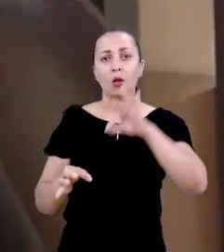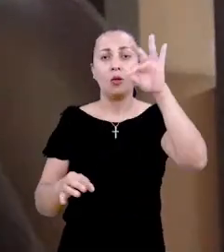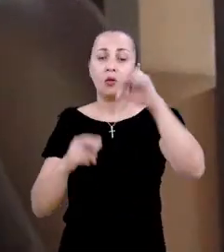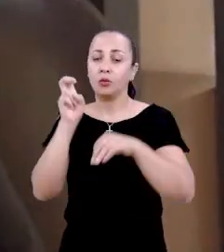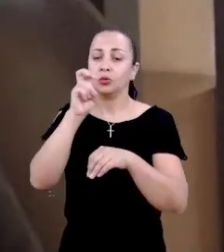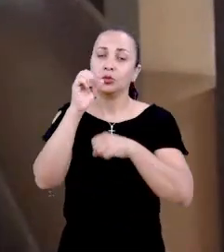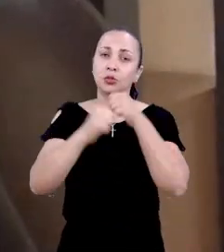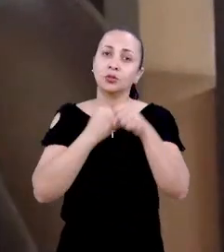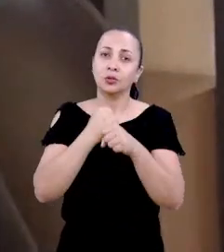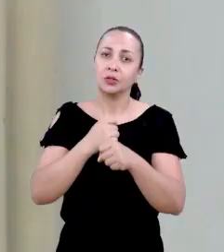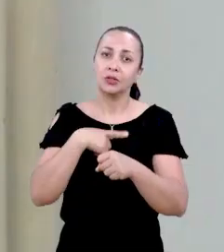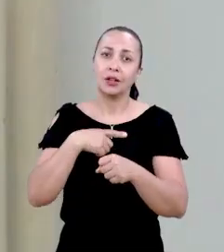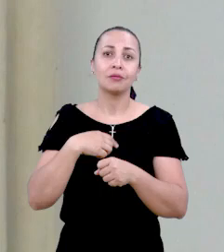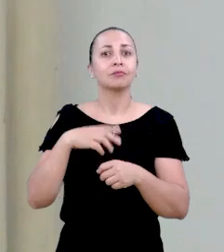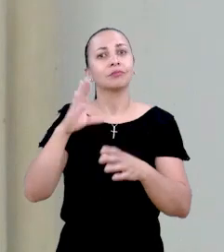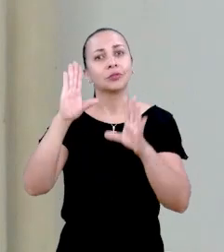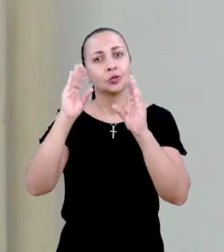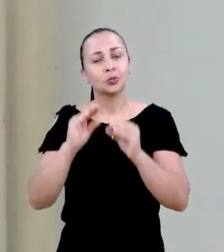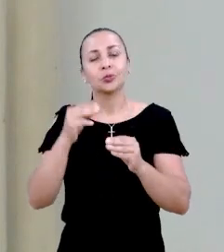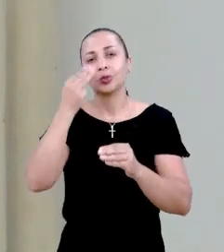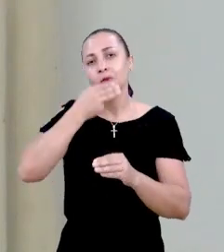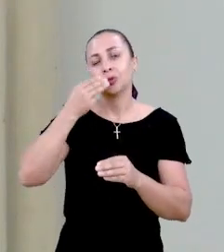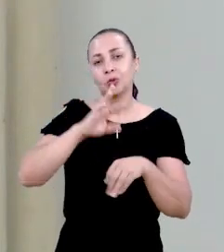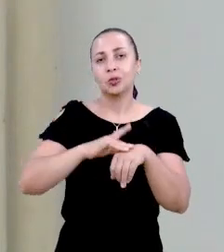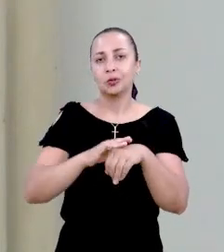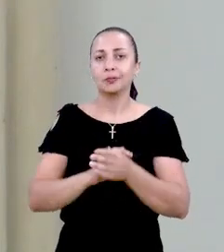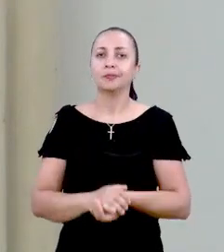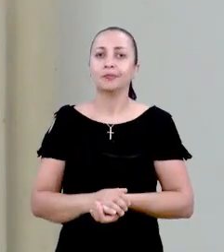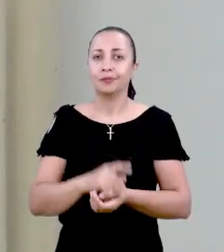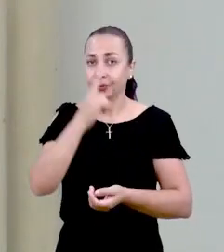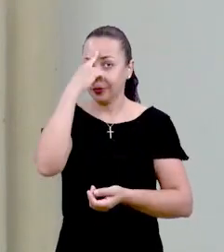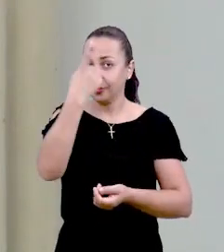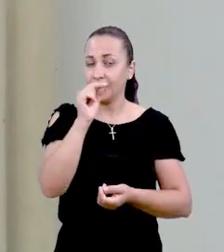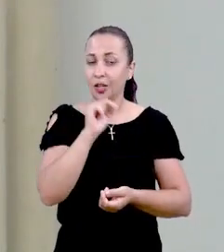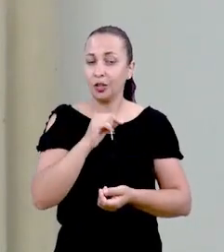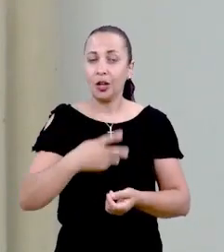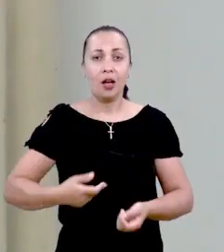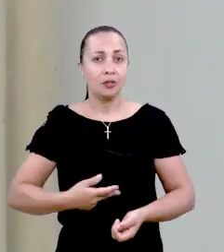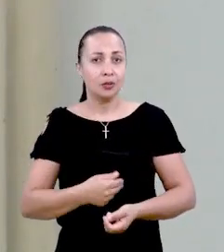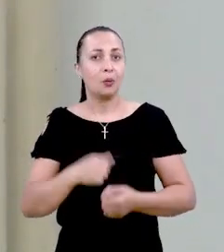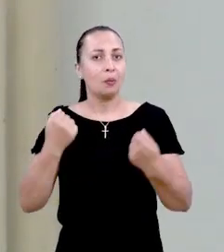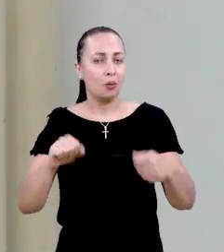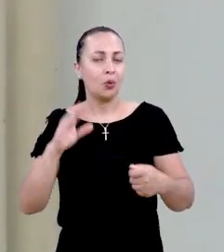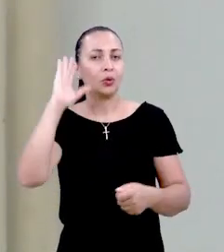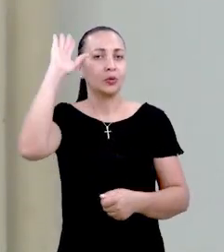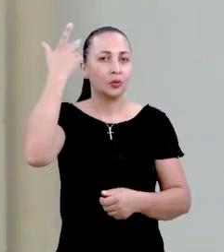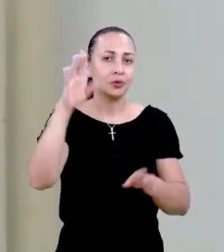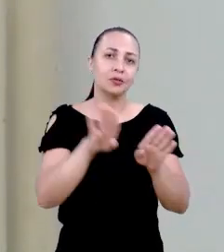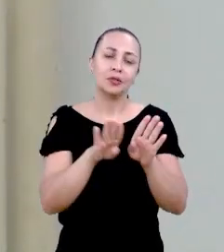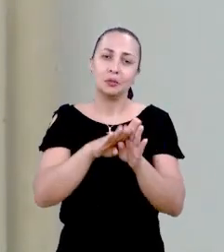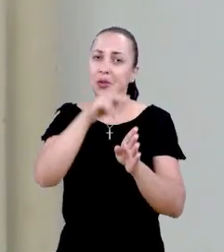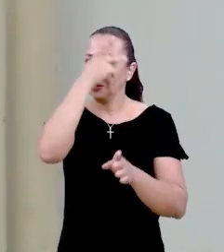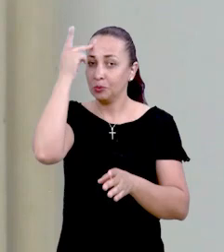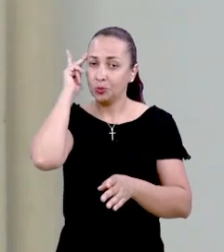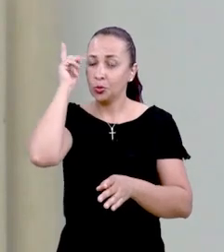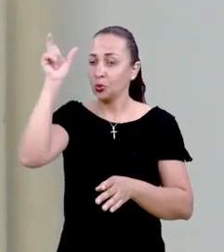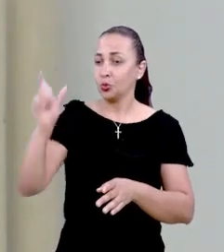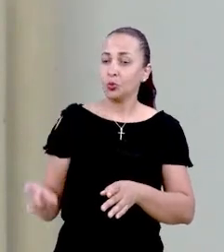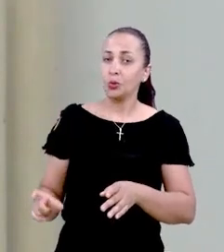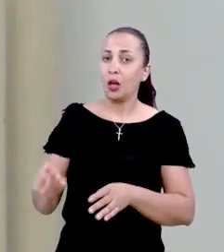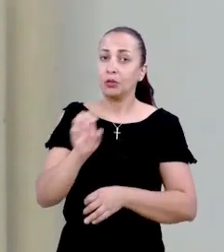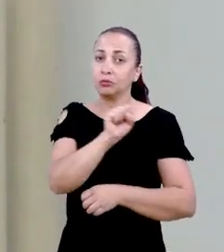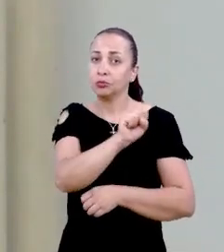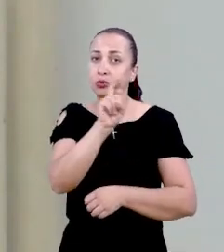anos teve remissão da diabetes. A ideia é de que esse procedimento pode ser realizado também em pacientes do